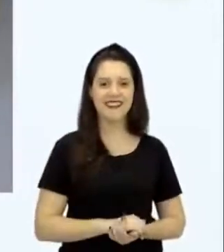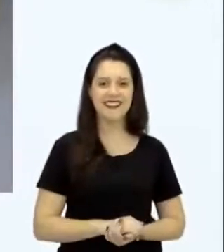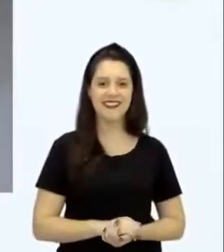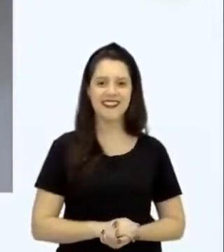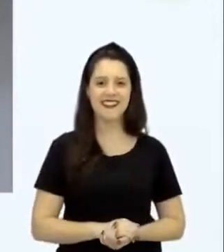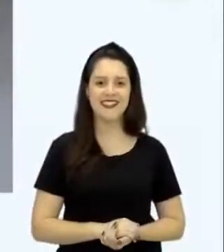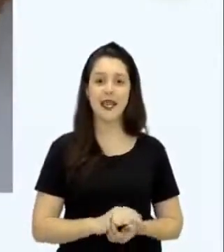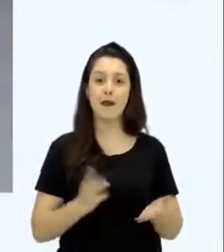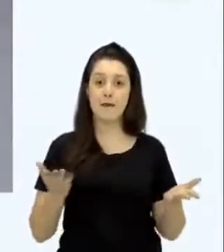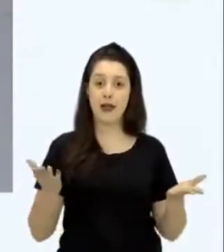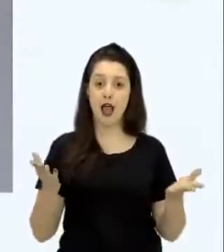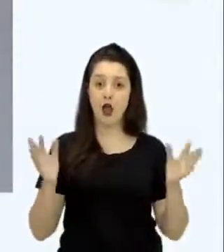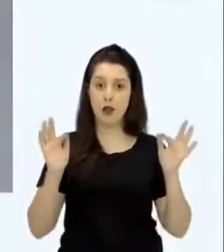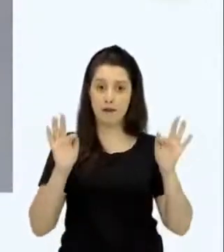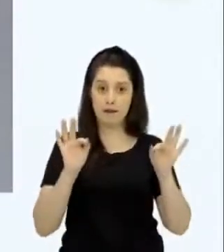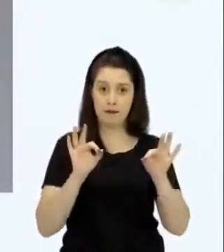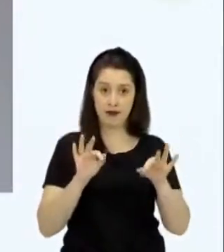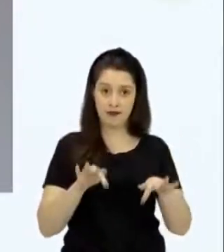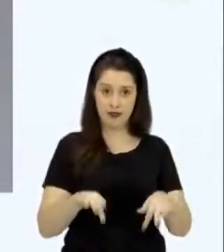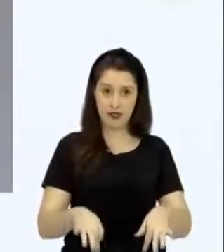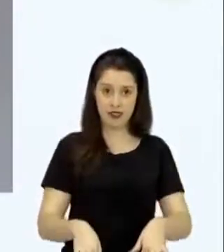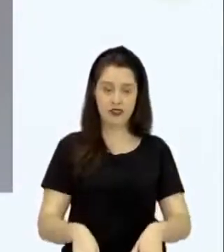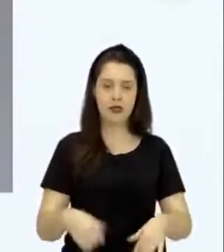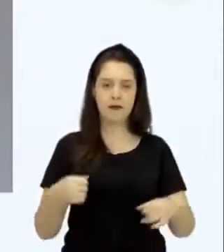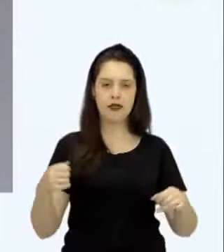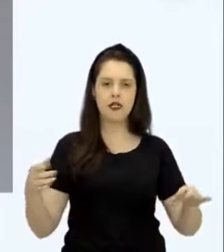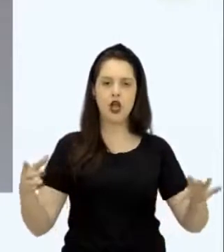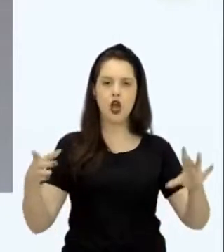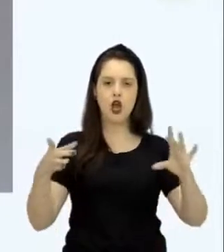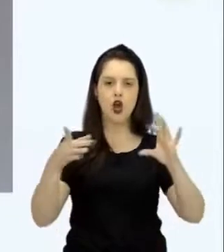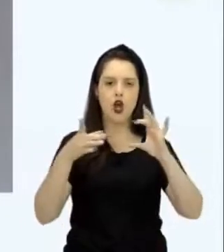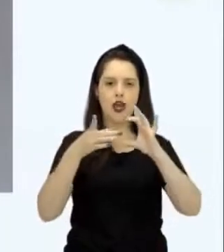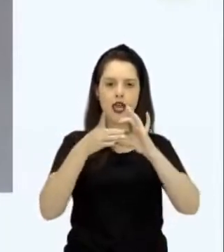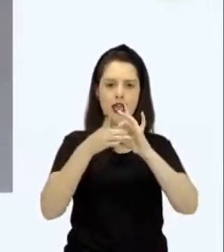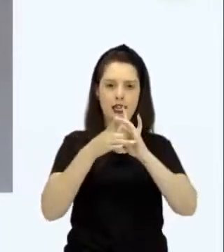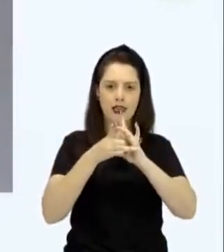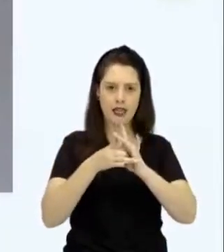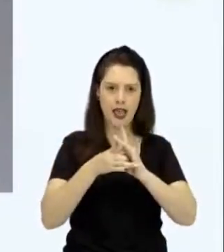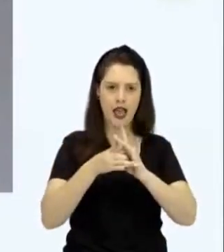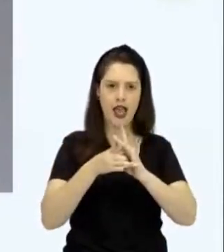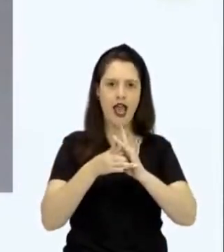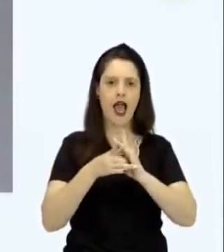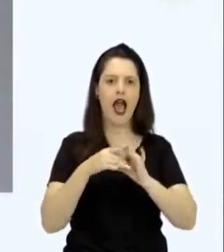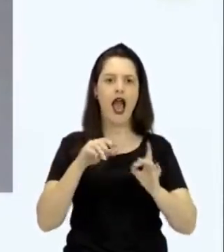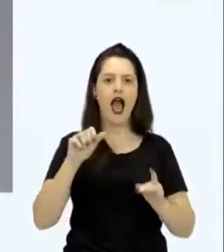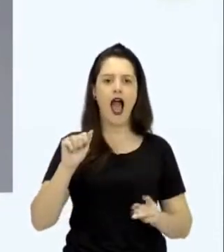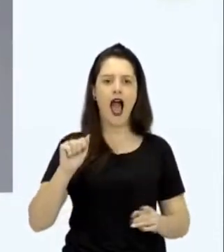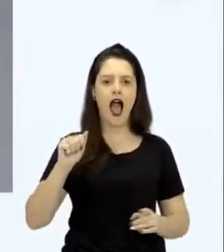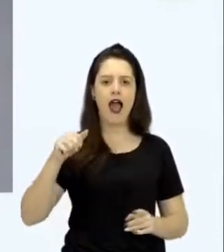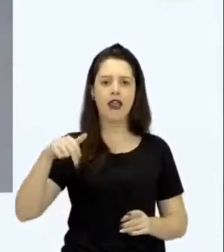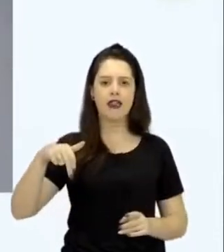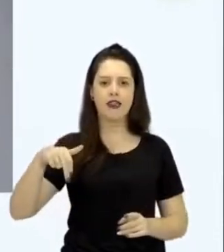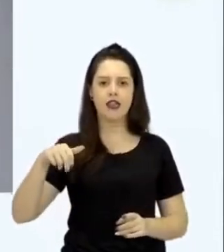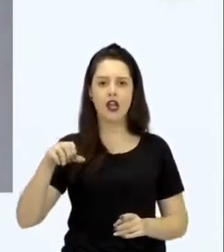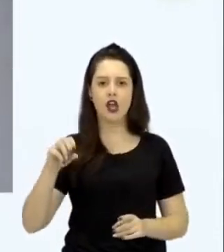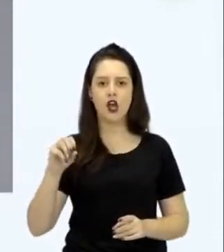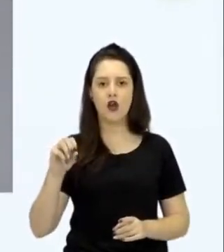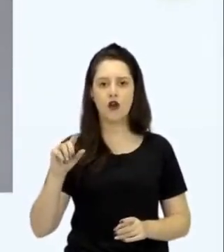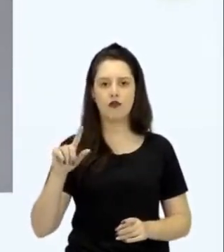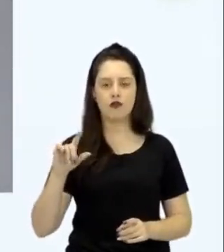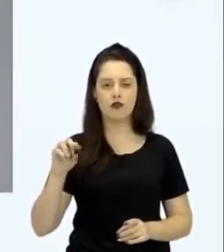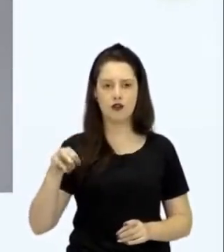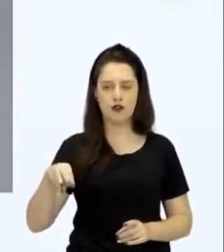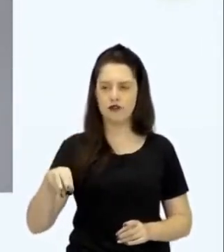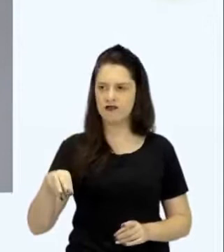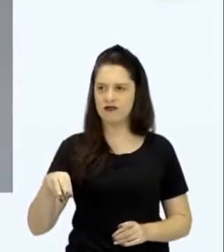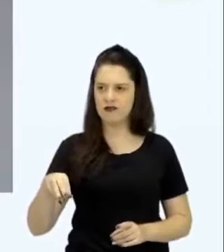Para finalizar, precisamos conectar o pino analógico. Então, nós vamos conectar com esse jumper o terminal do